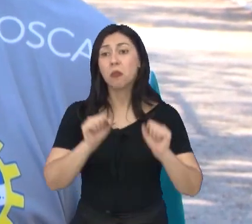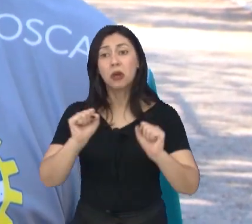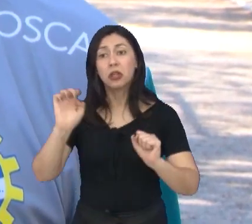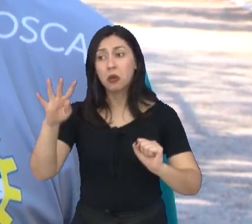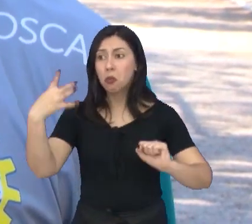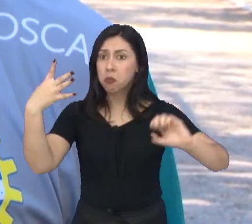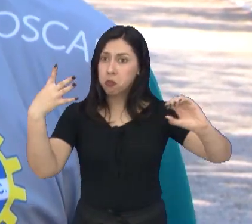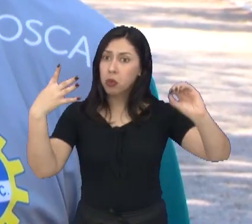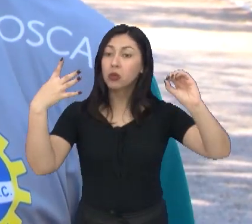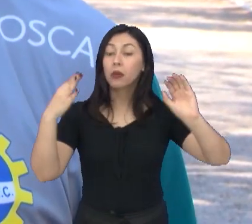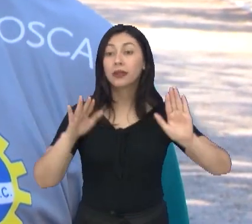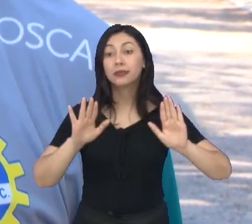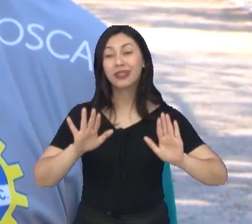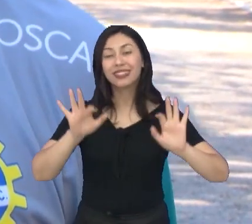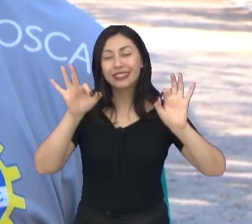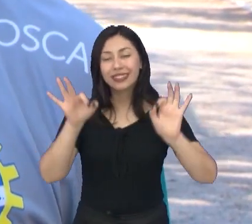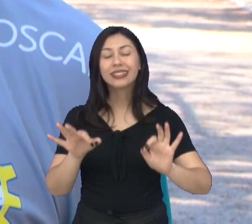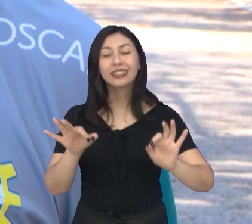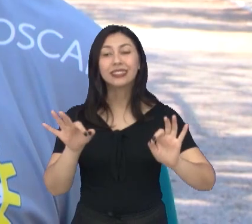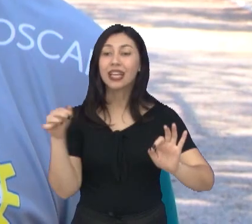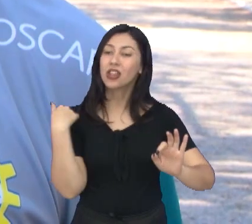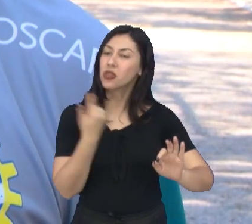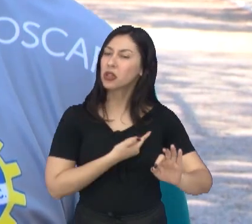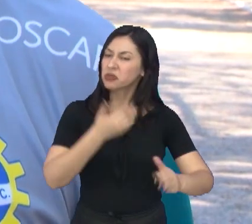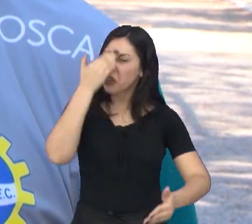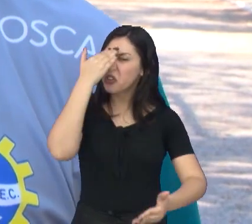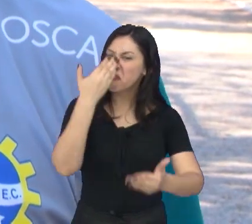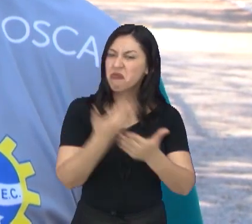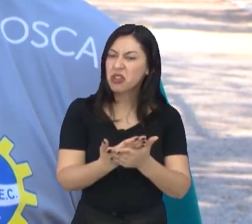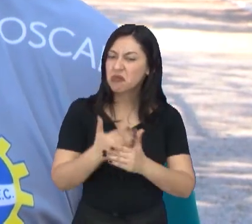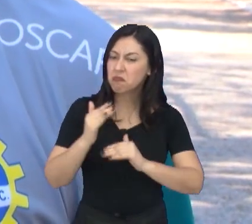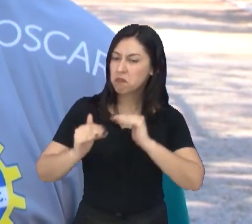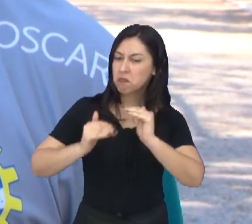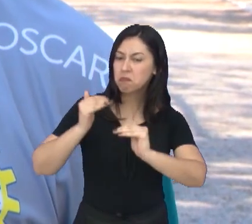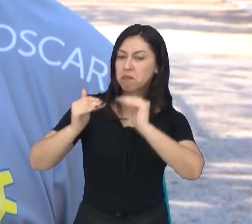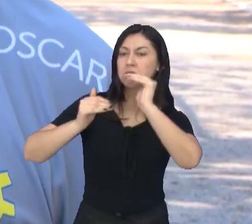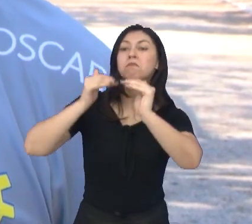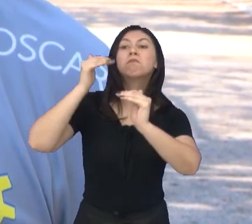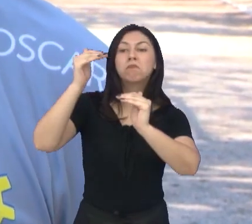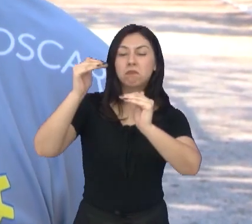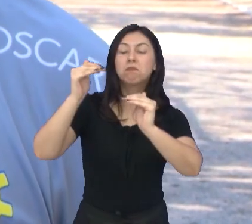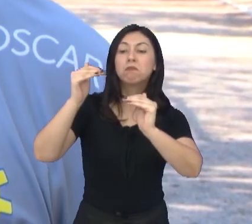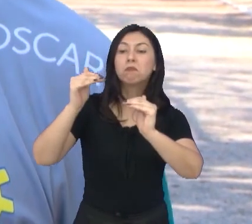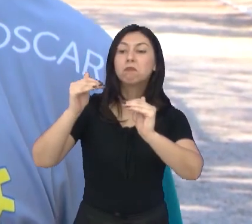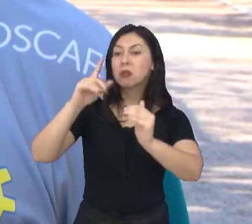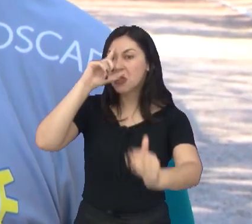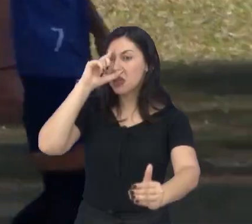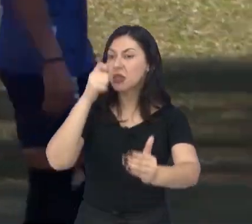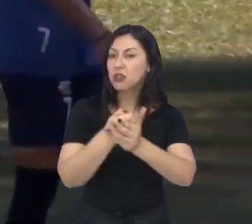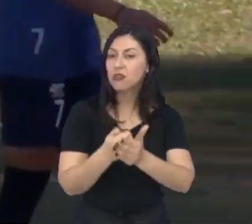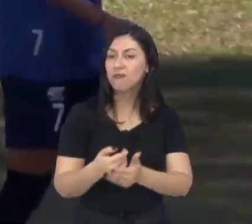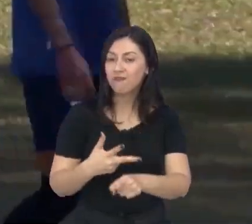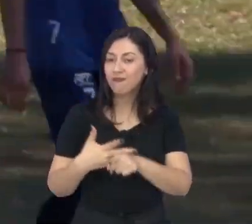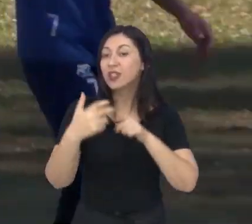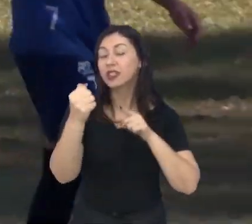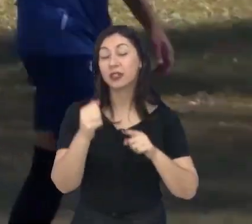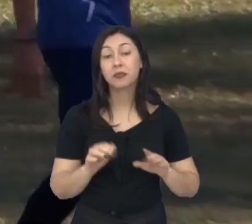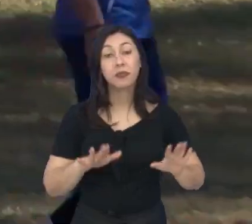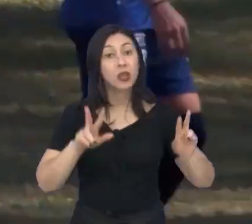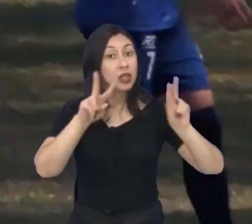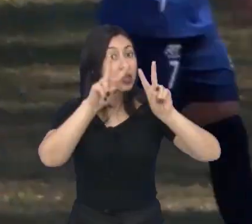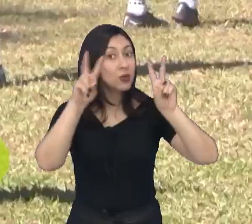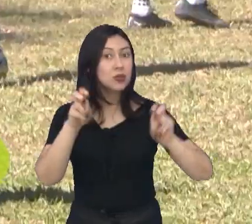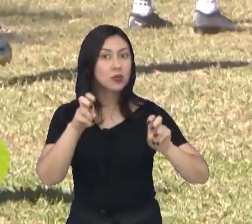maior. Mas com certeza aumenta a nossa confiança cada vez mais para poder decidir e buscar a classificação. E se for falar